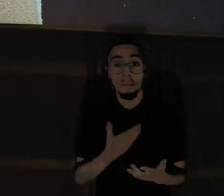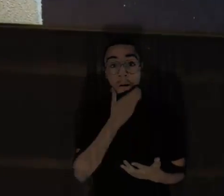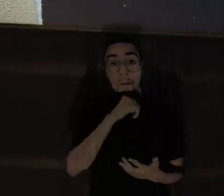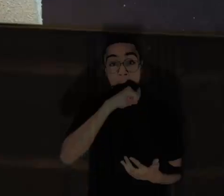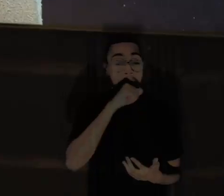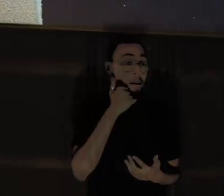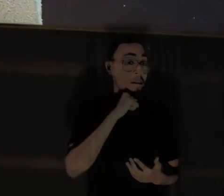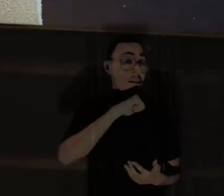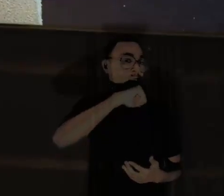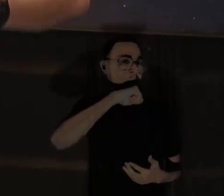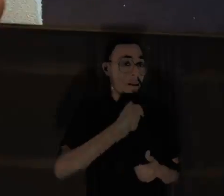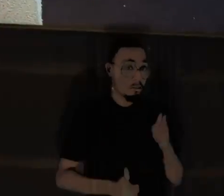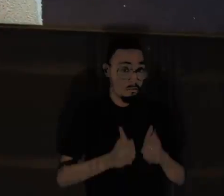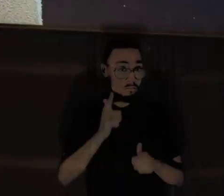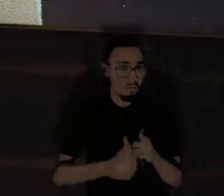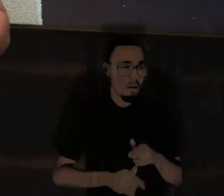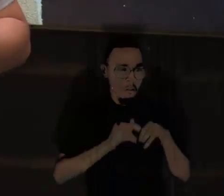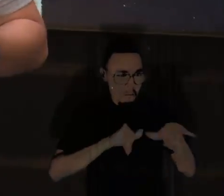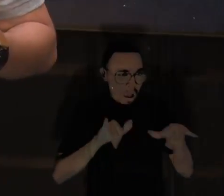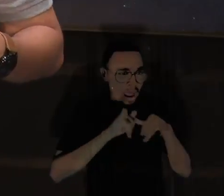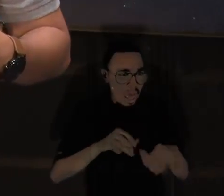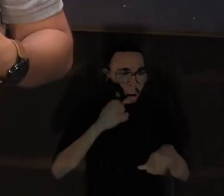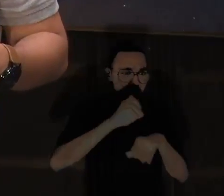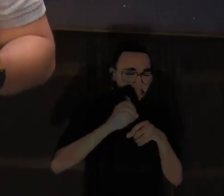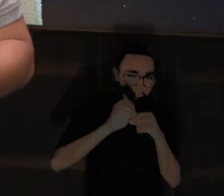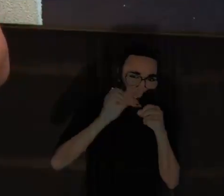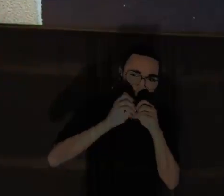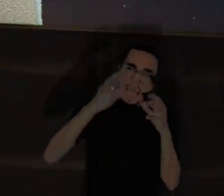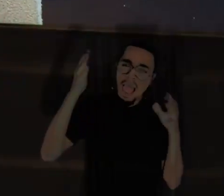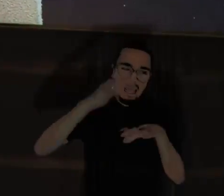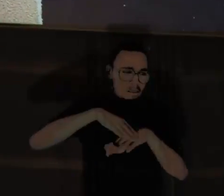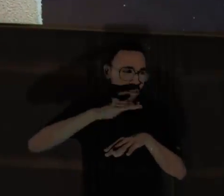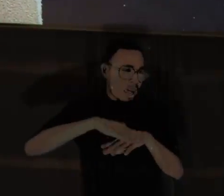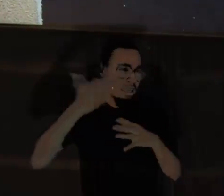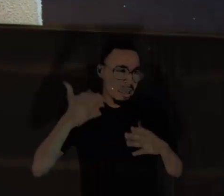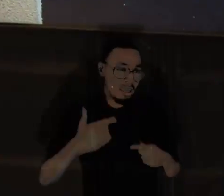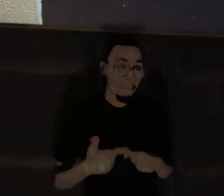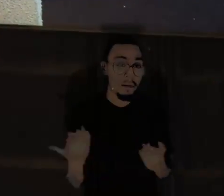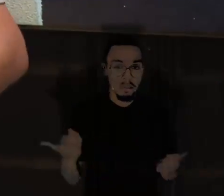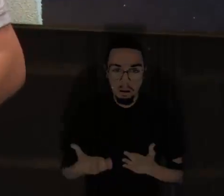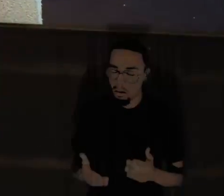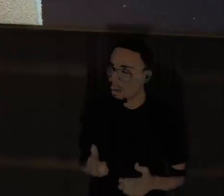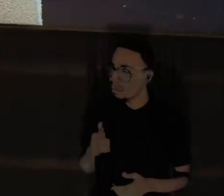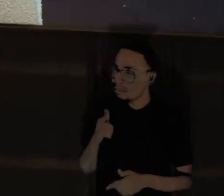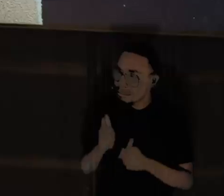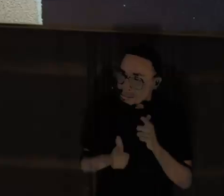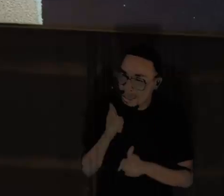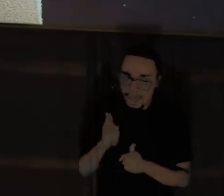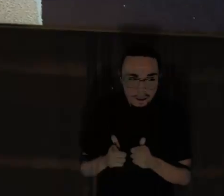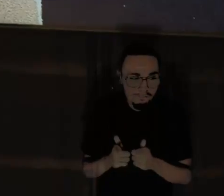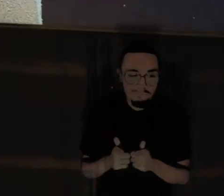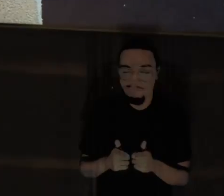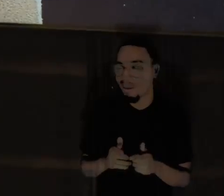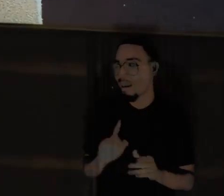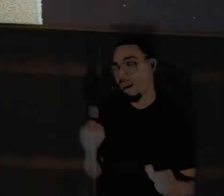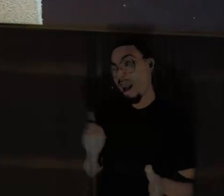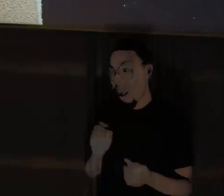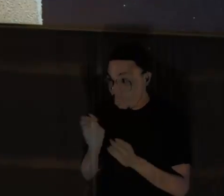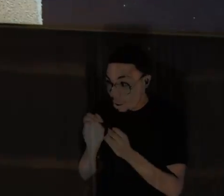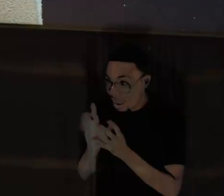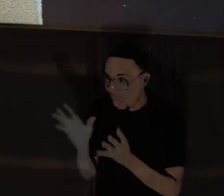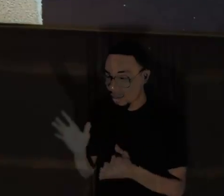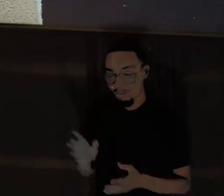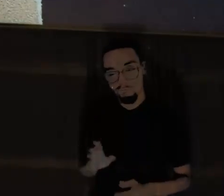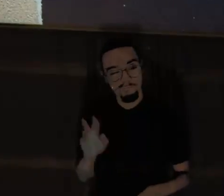algo distante, inalcançável. E quantos de nós, por conta de uma fase de fuga, uma fase de dissabor,